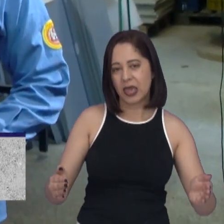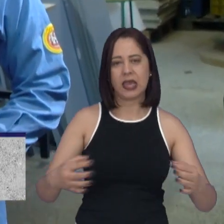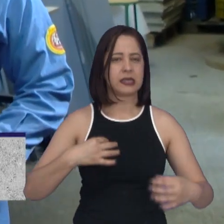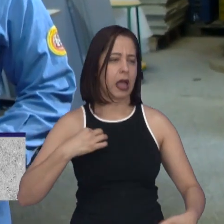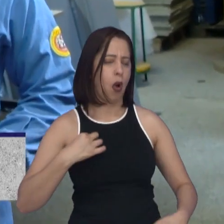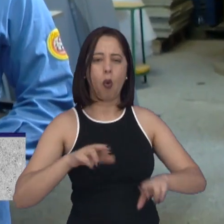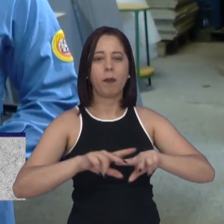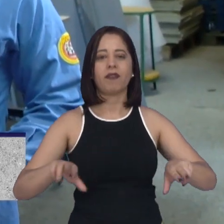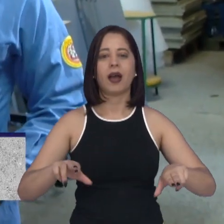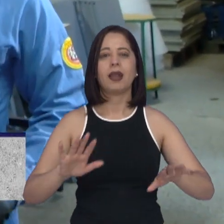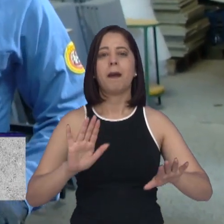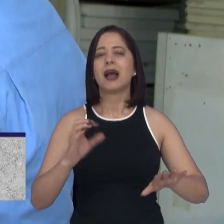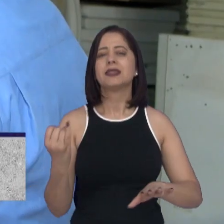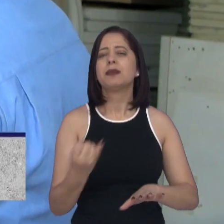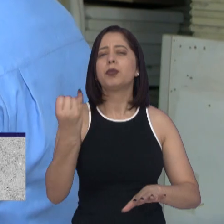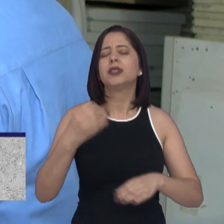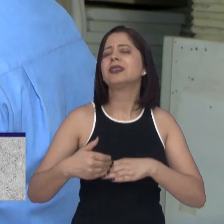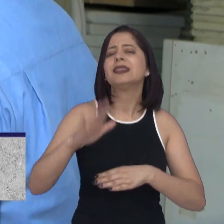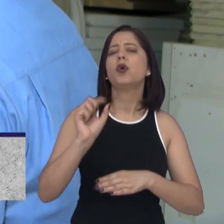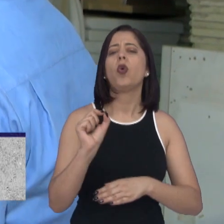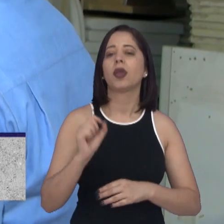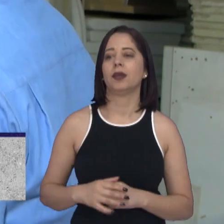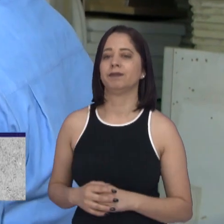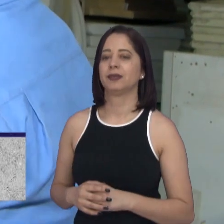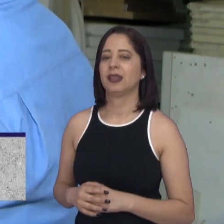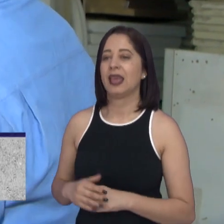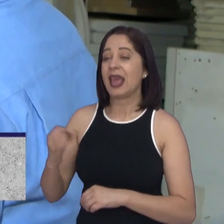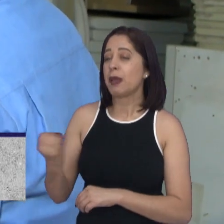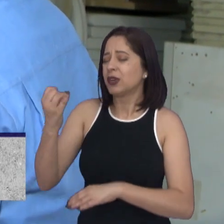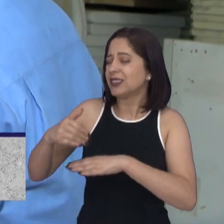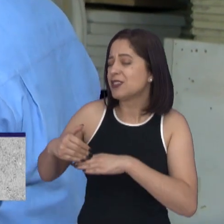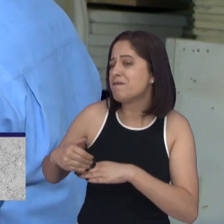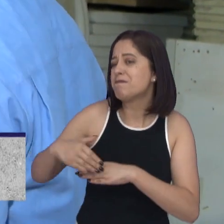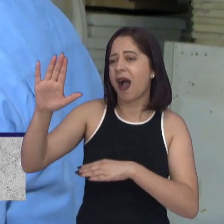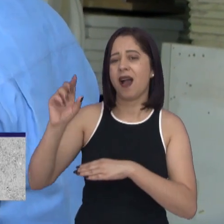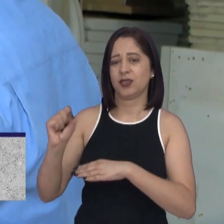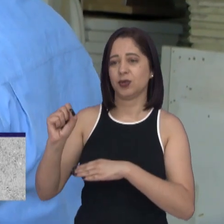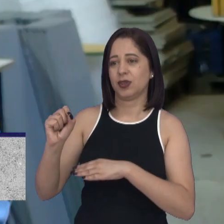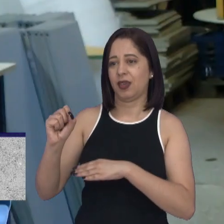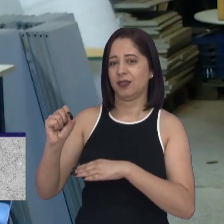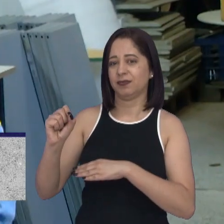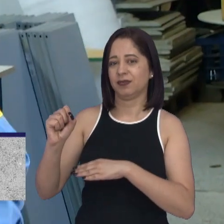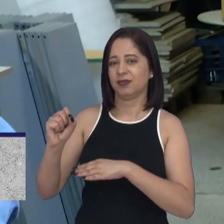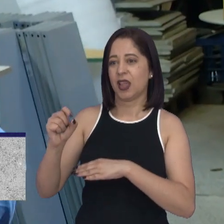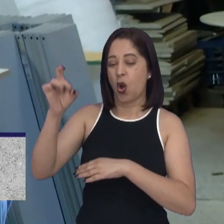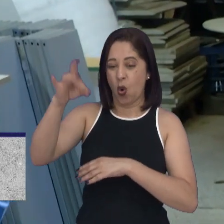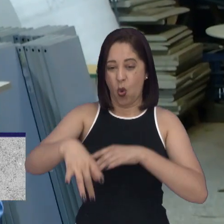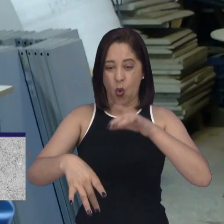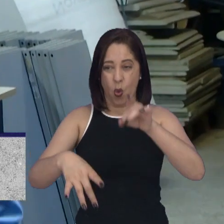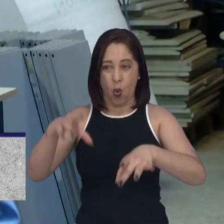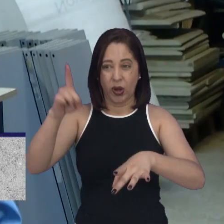roupa, o que é importante na sua opinião? O primeiro conceito de todos é diminuição de